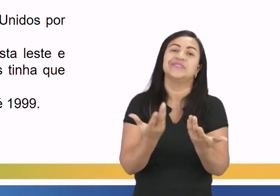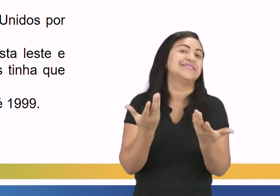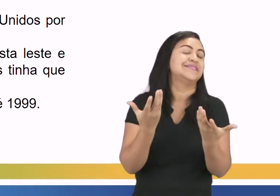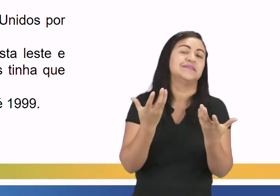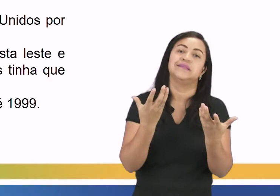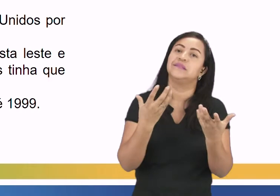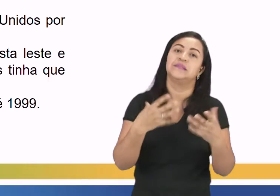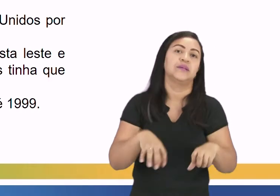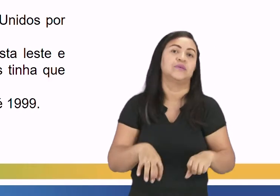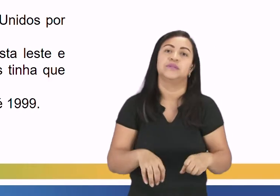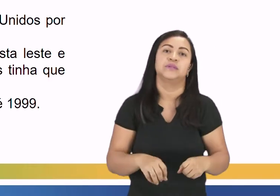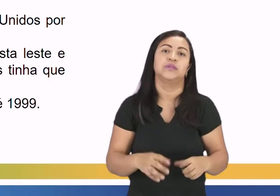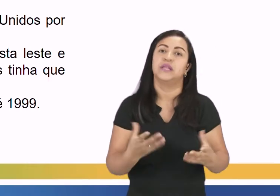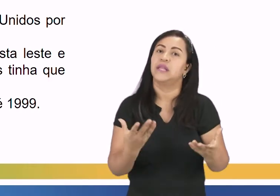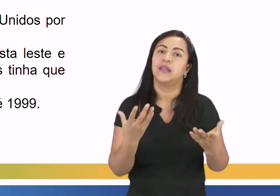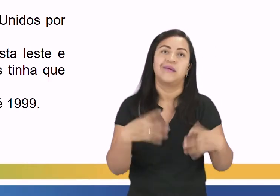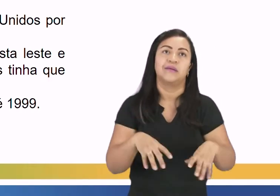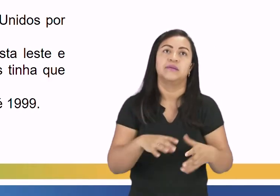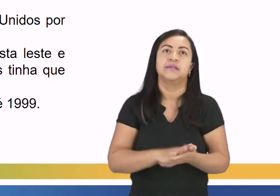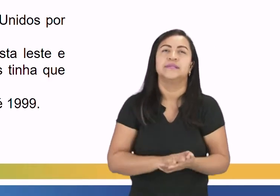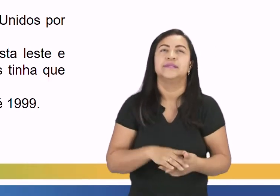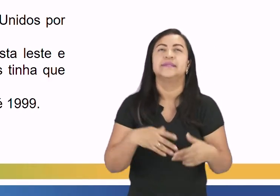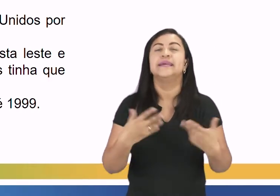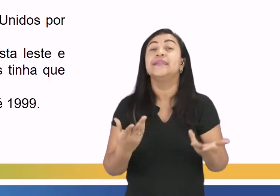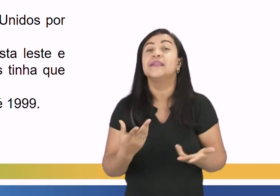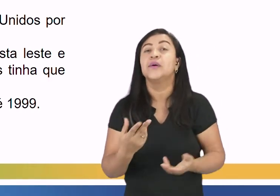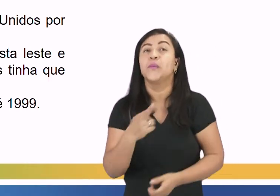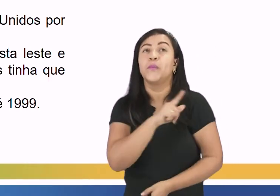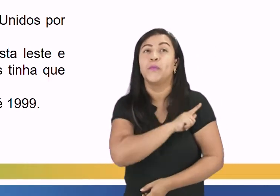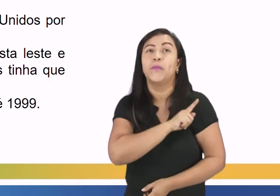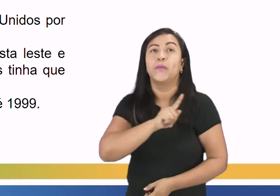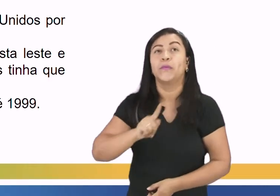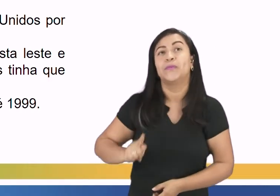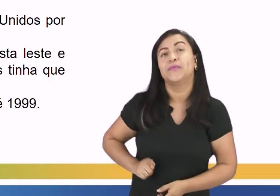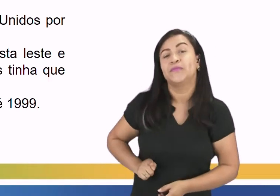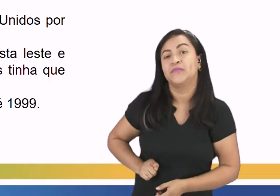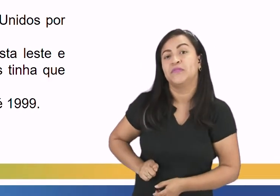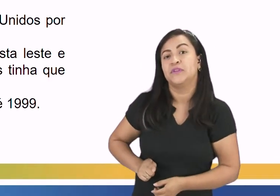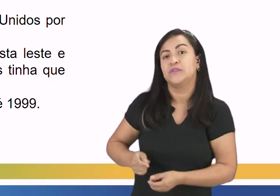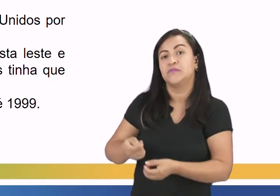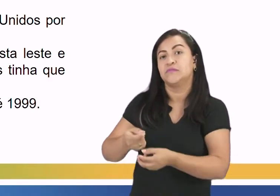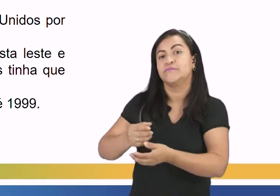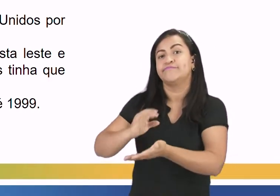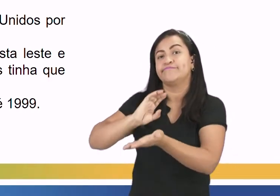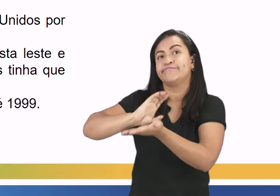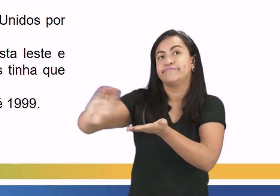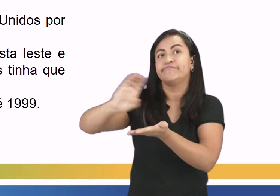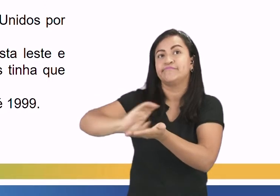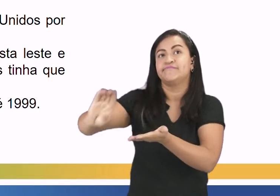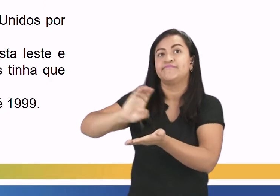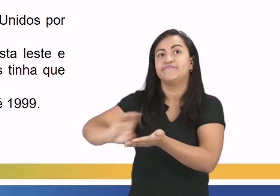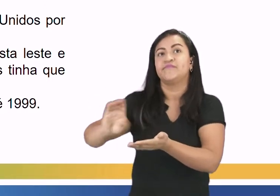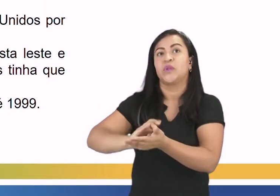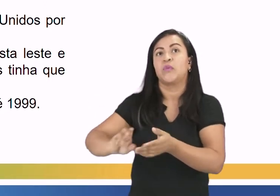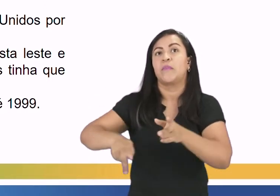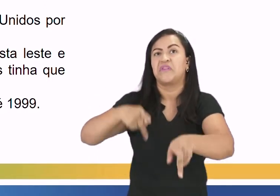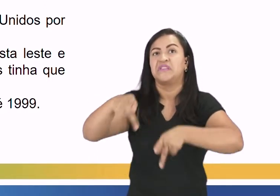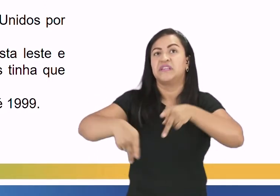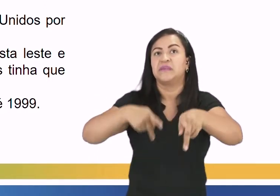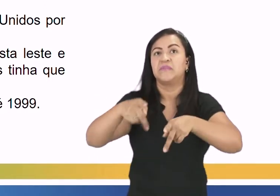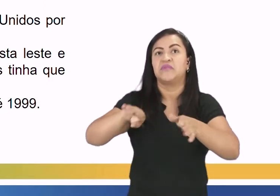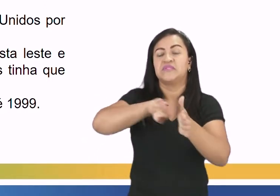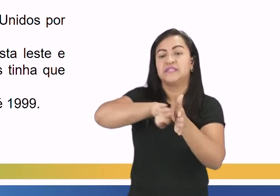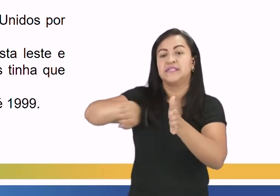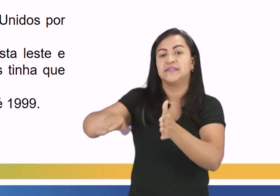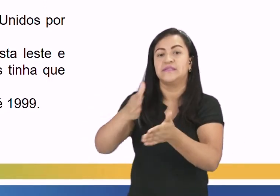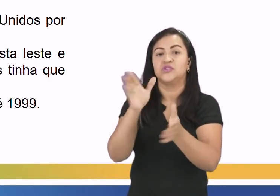Roosevelt financiou o apoio a rebeldes separatistas na região. O Panamá conseguiu sua